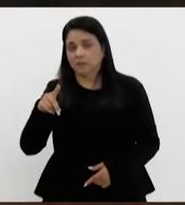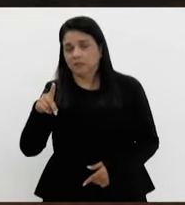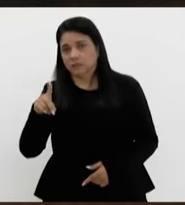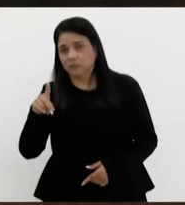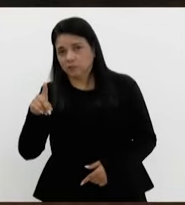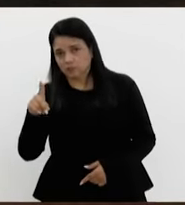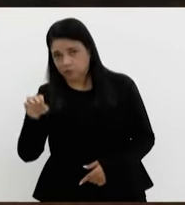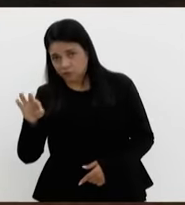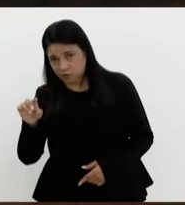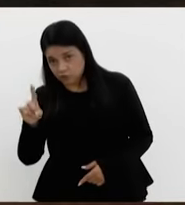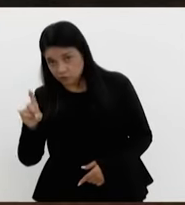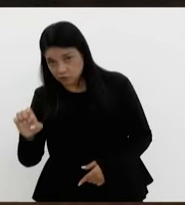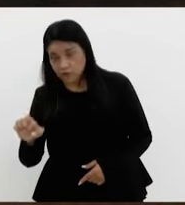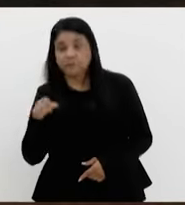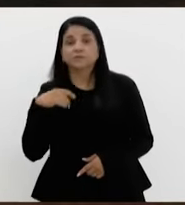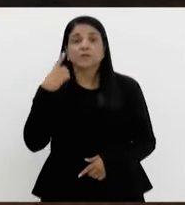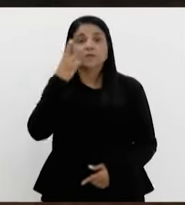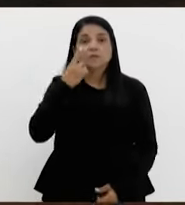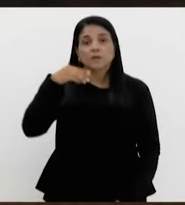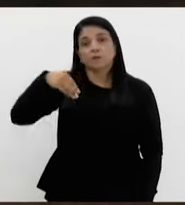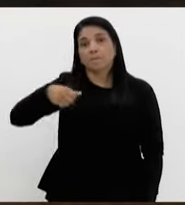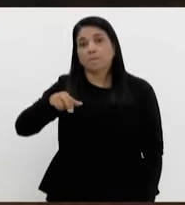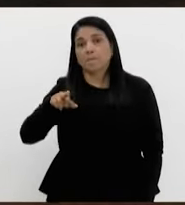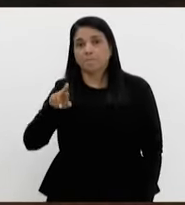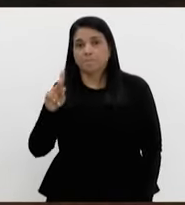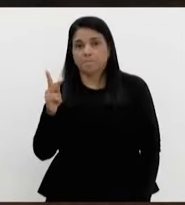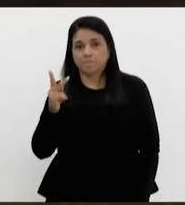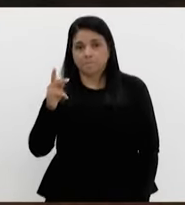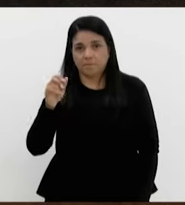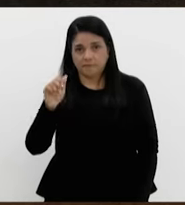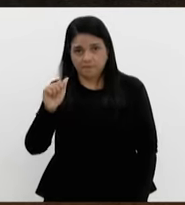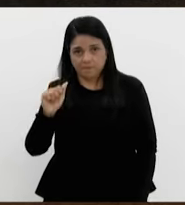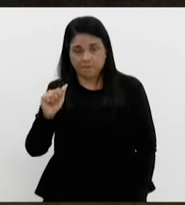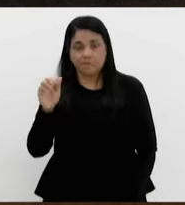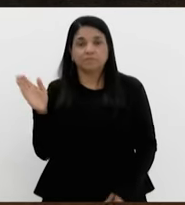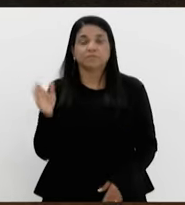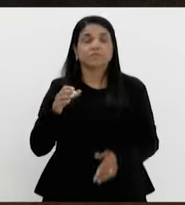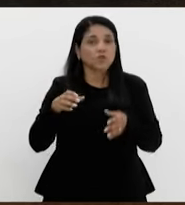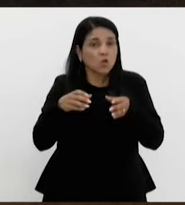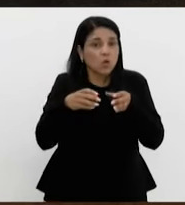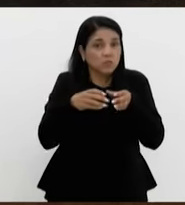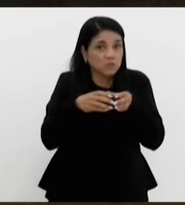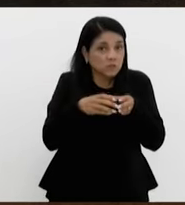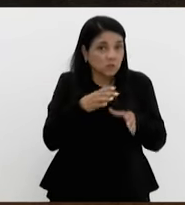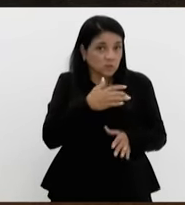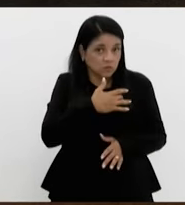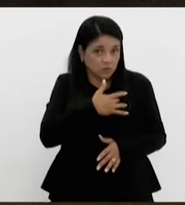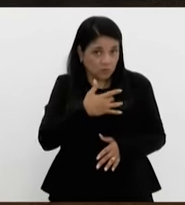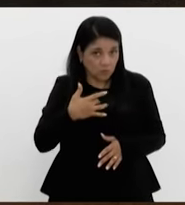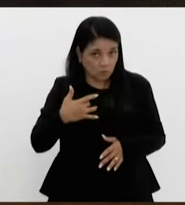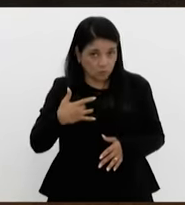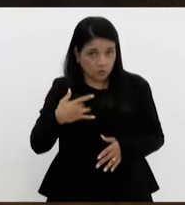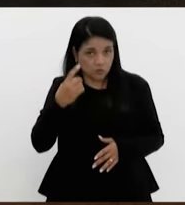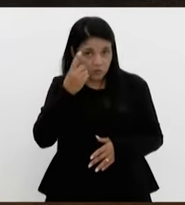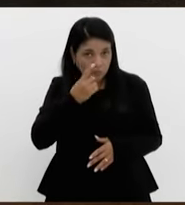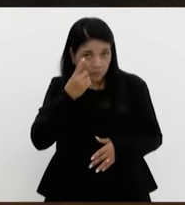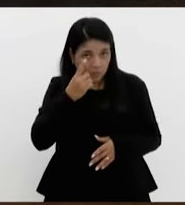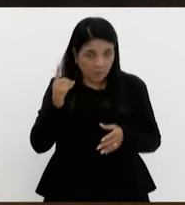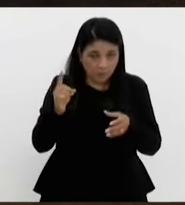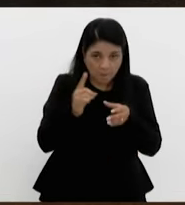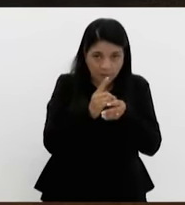Marta Rocha, todos os deputados que fazem parte da Comissão de Saúde, porque a